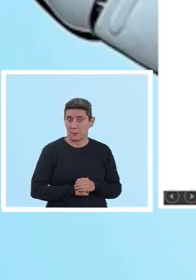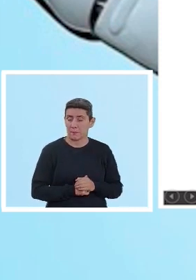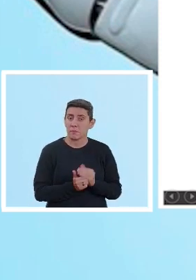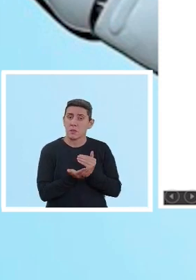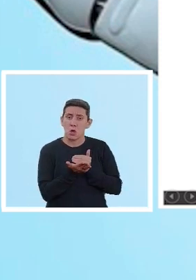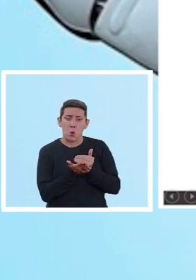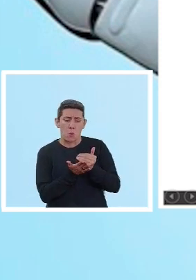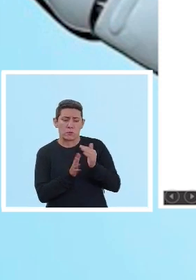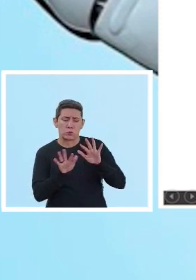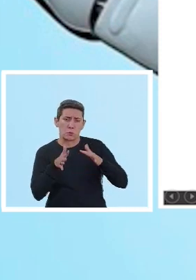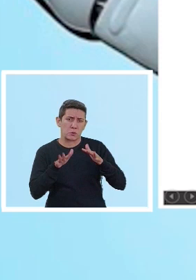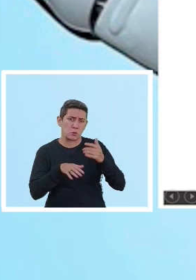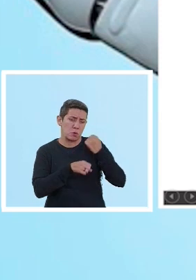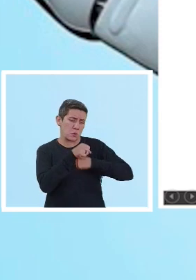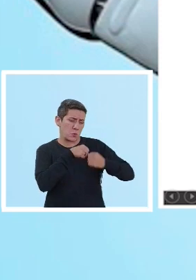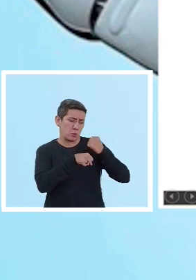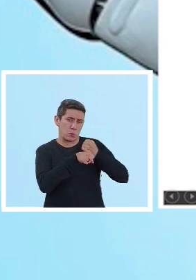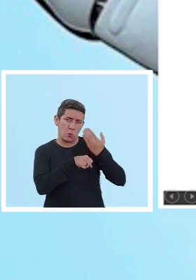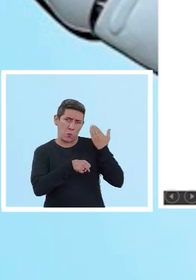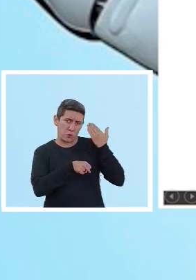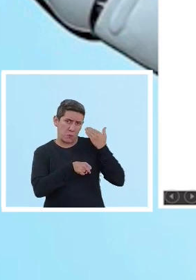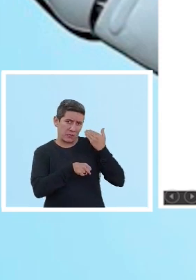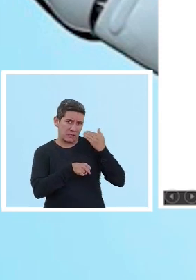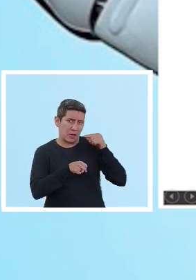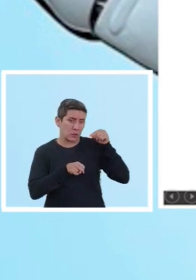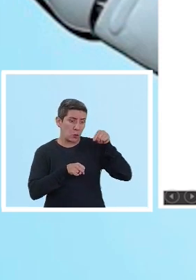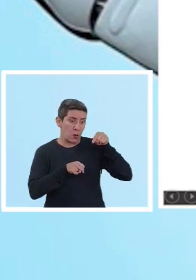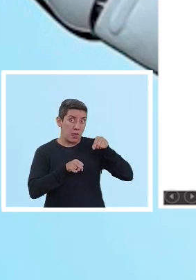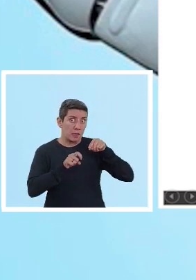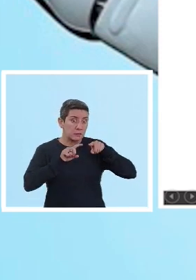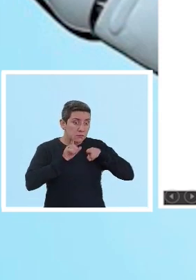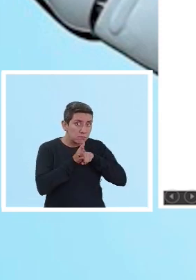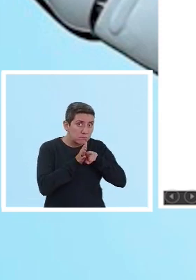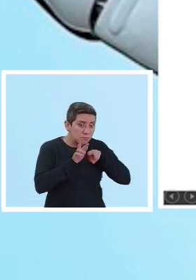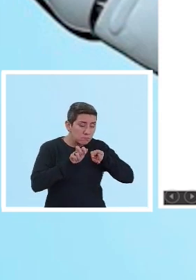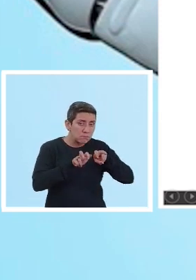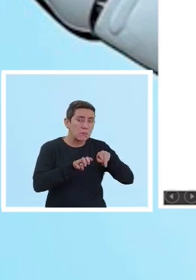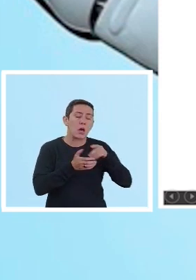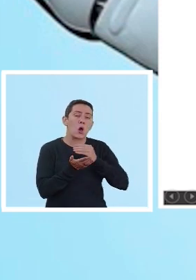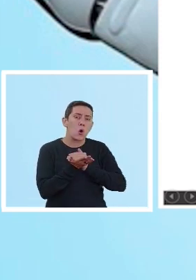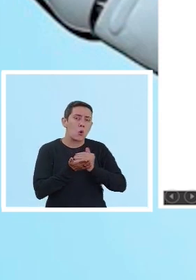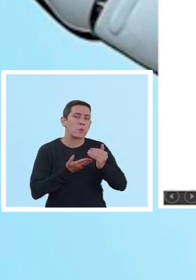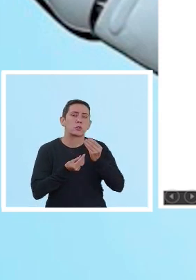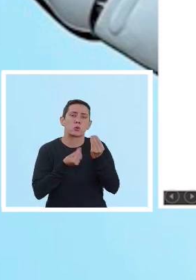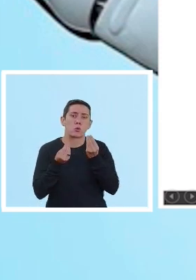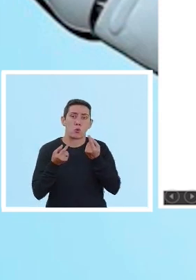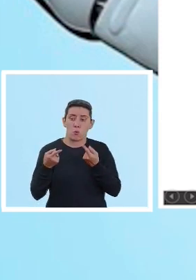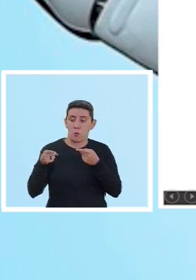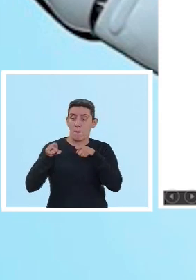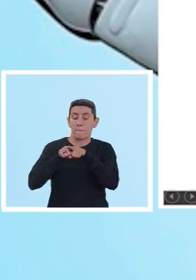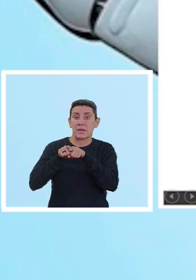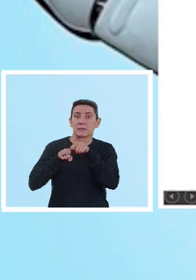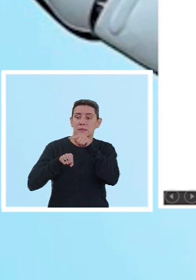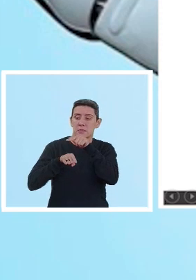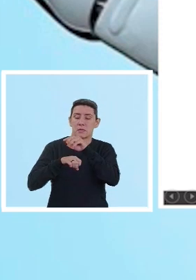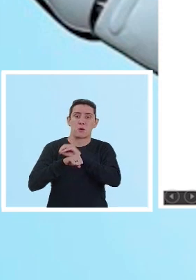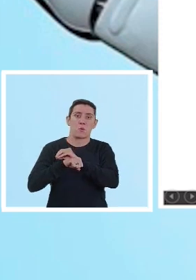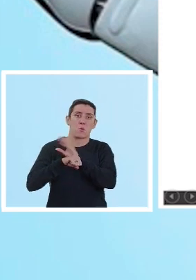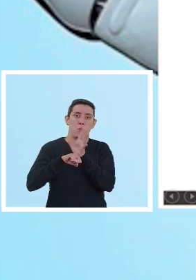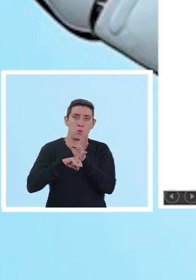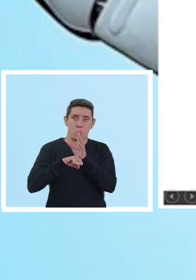mais específica em relação esse projeto é nós fizemos uma parceria com água ali que é uma